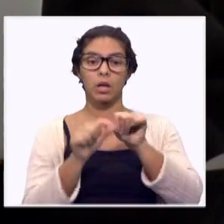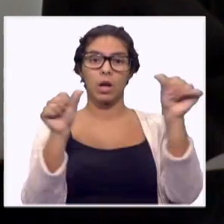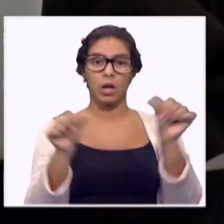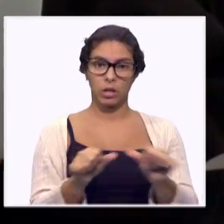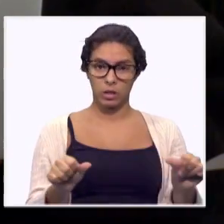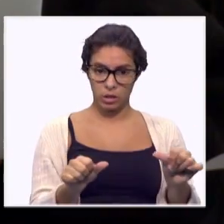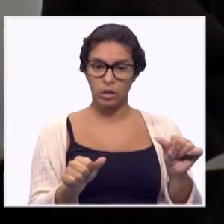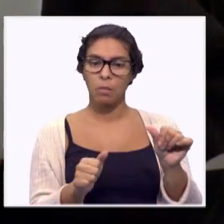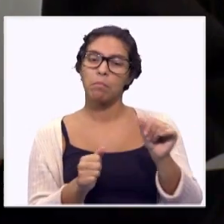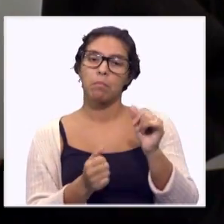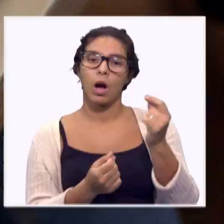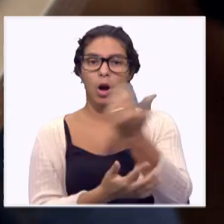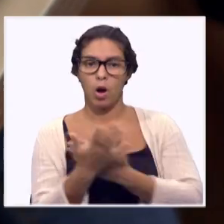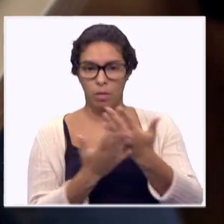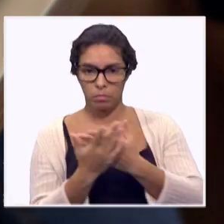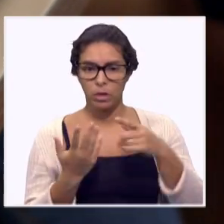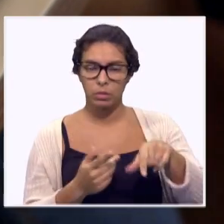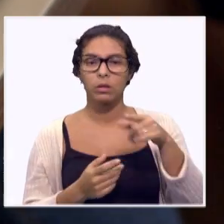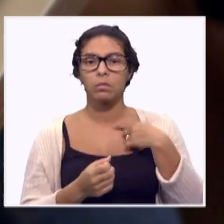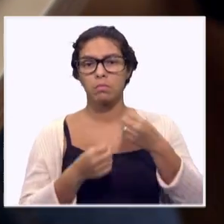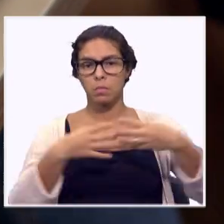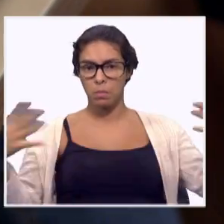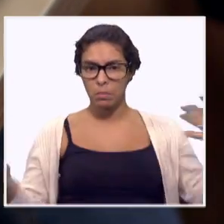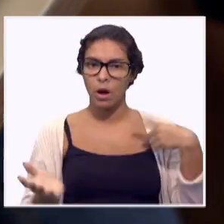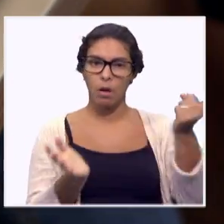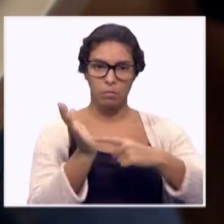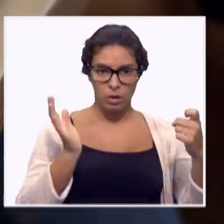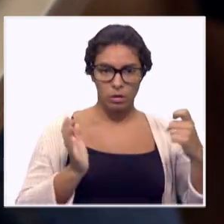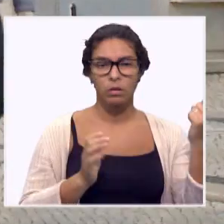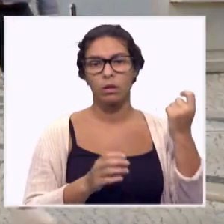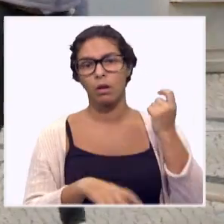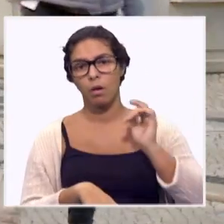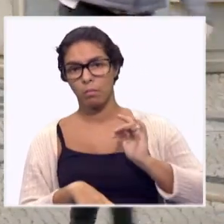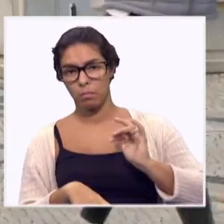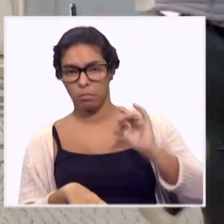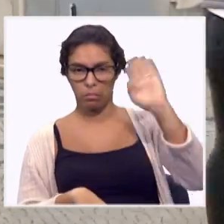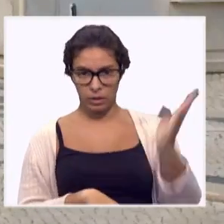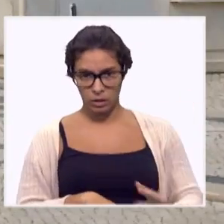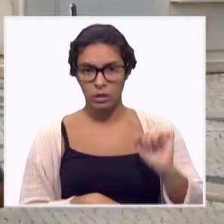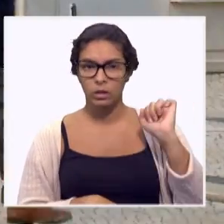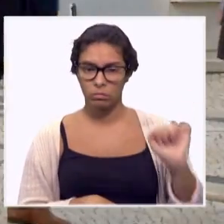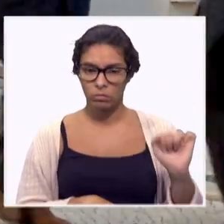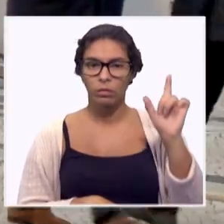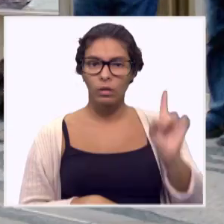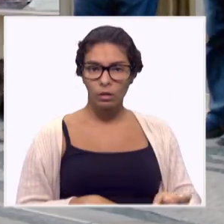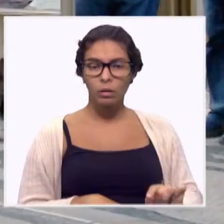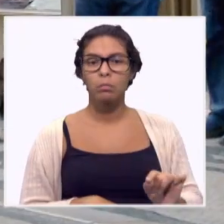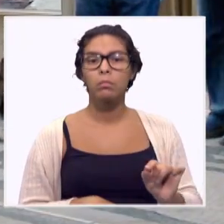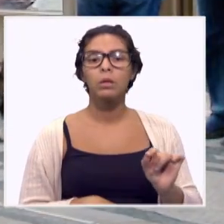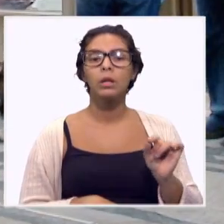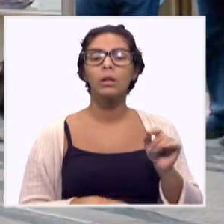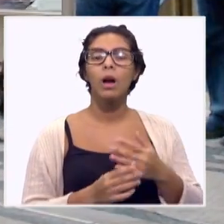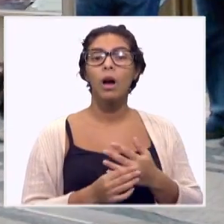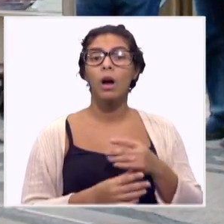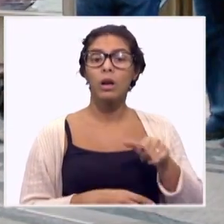um ecossistema de freelancers, tem mais força em países como os Estados Unidos e o Brasil. Mas, por cá, o freelance